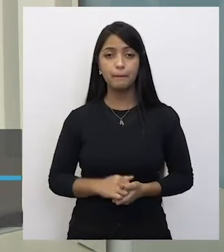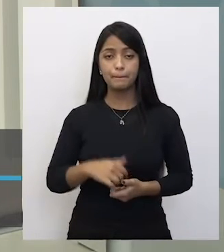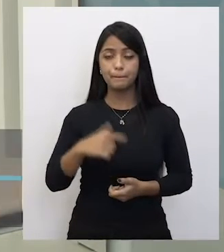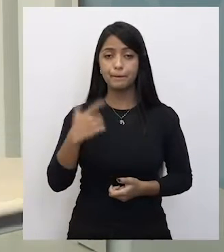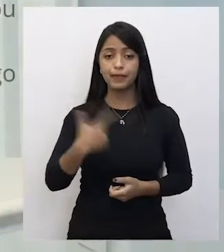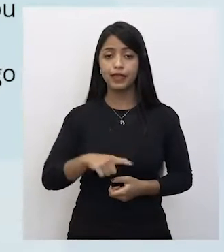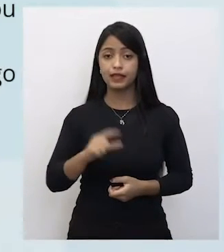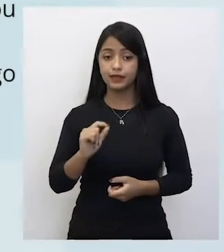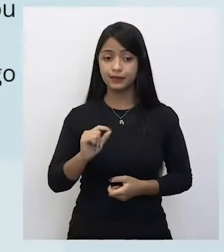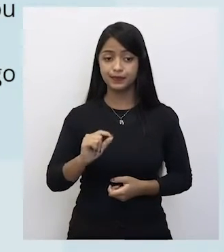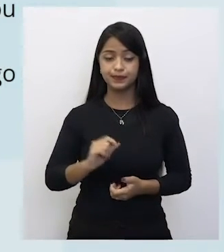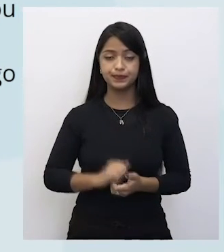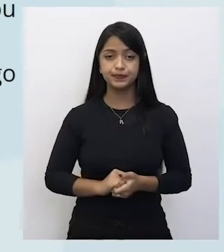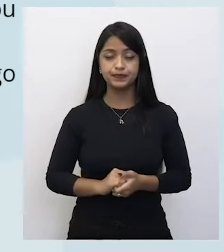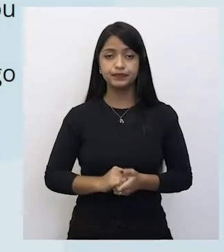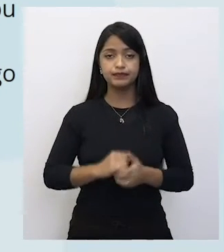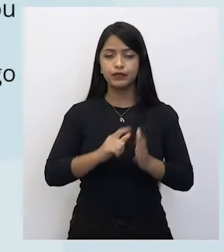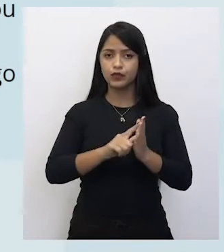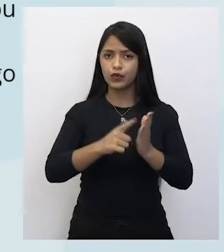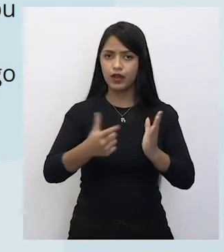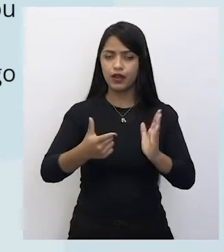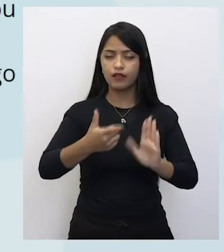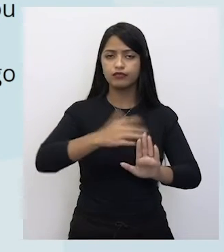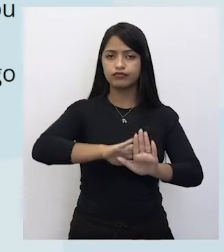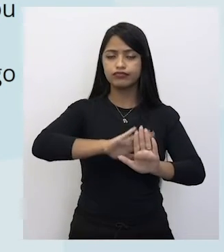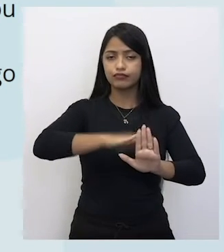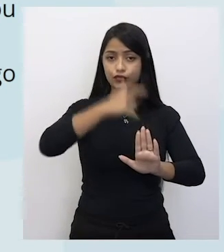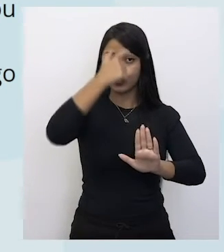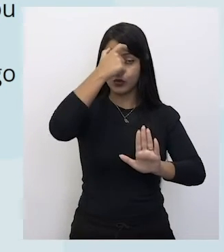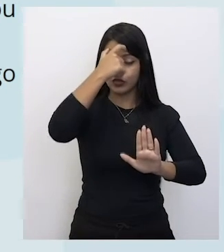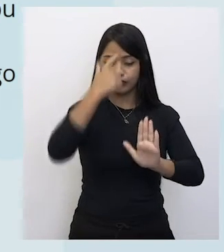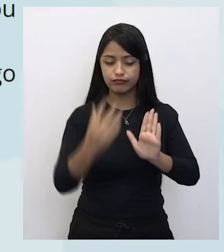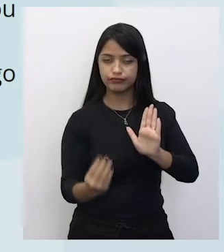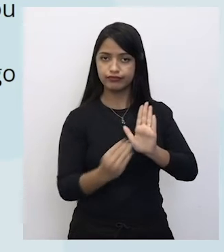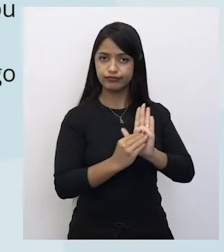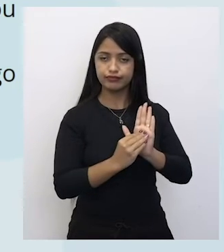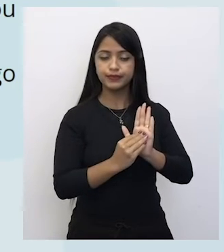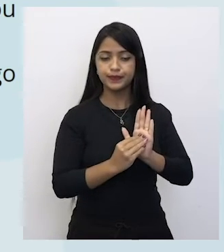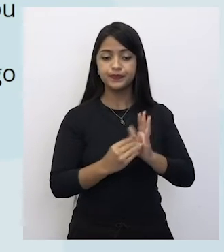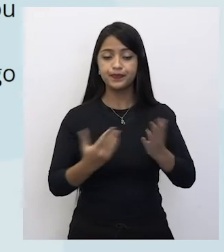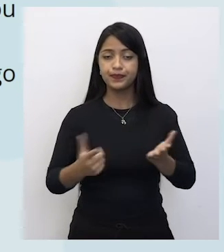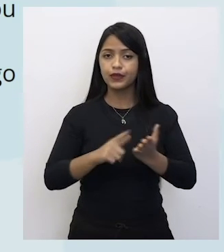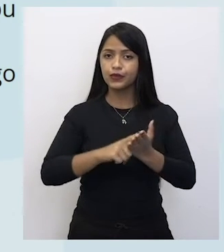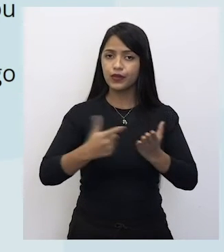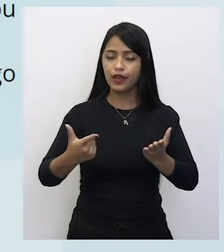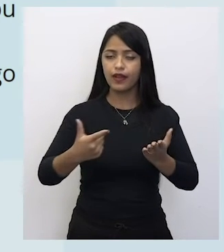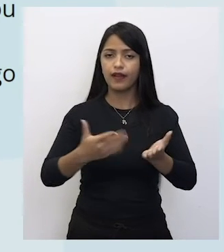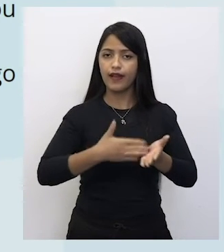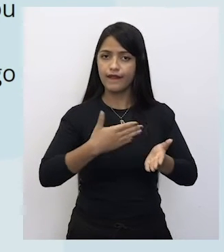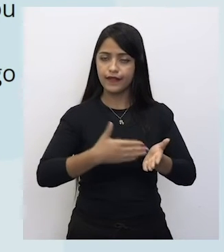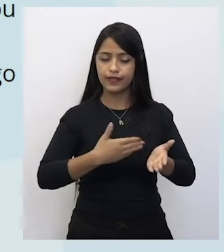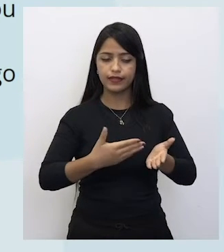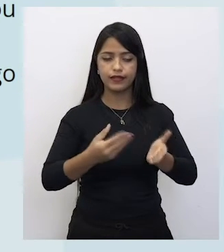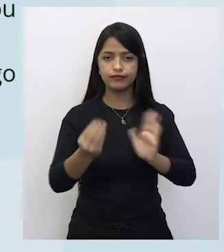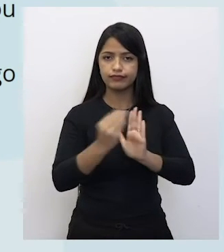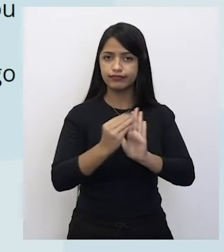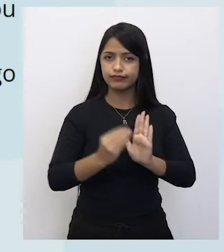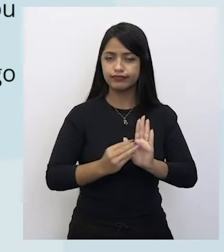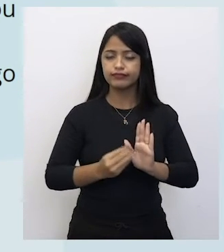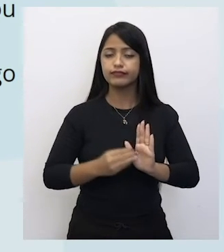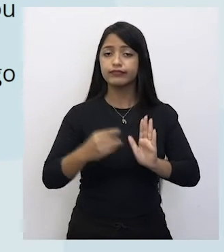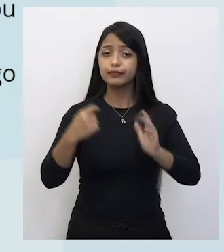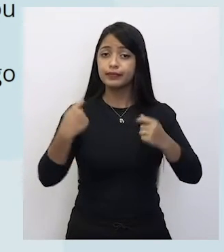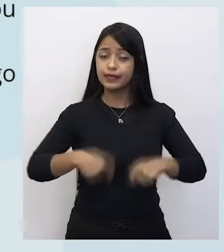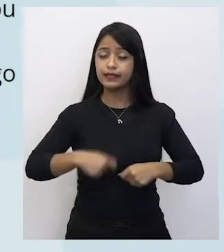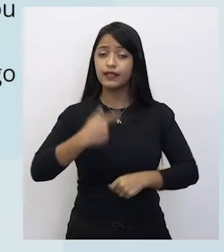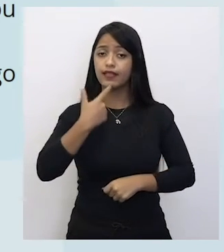coletiva, né? A ideologia do jornal ou da revista em que aparece. Por circular em jornais e revistas, exige um emprego formal da